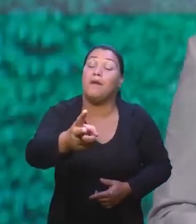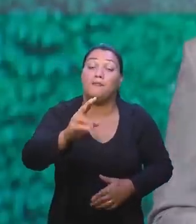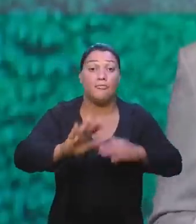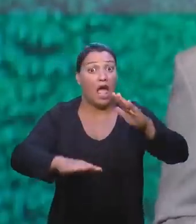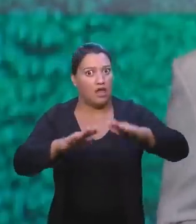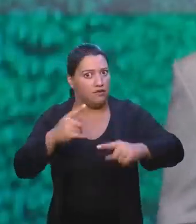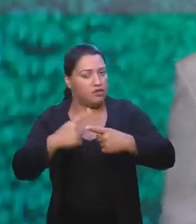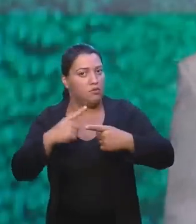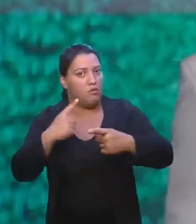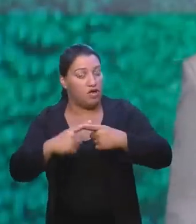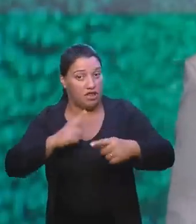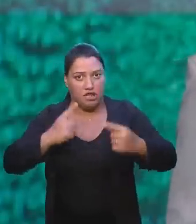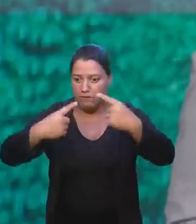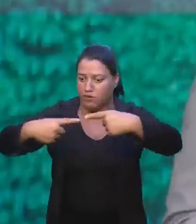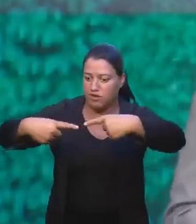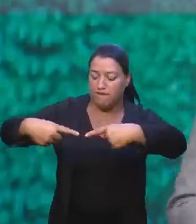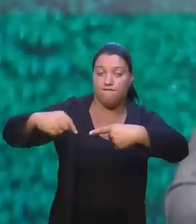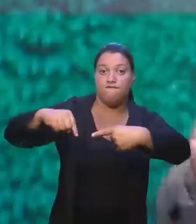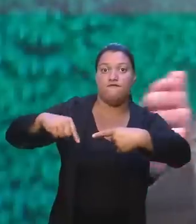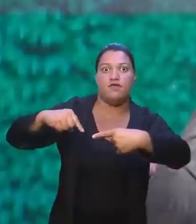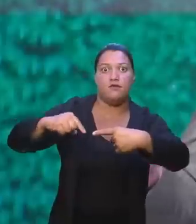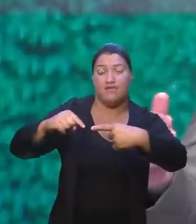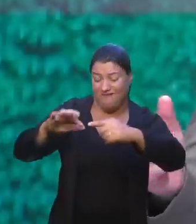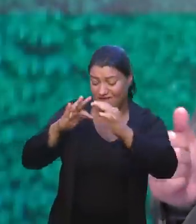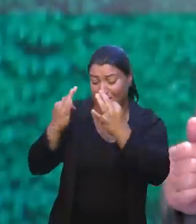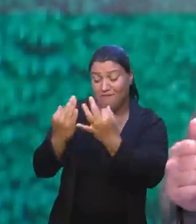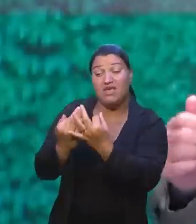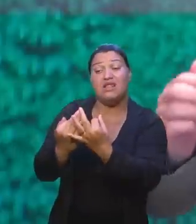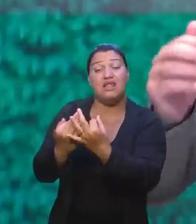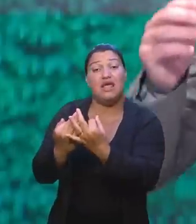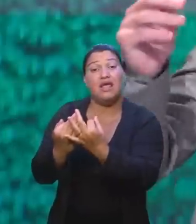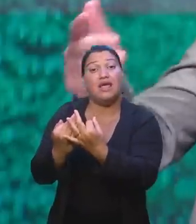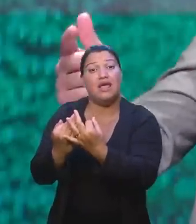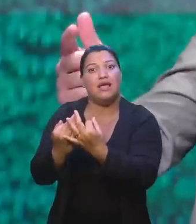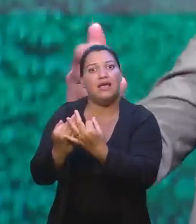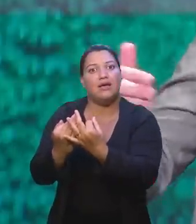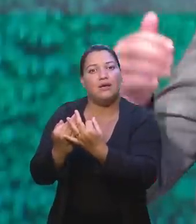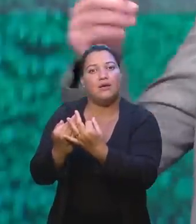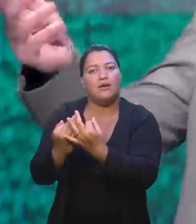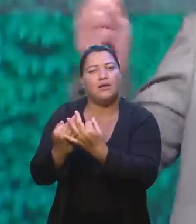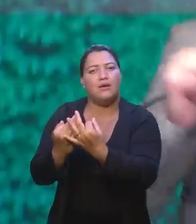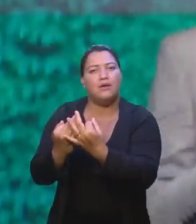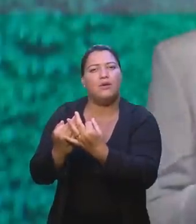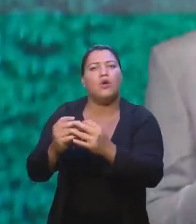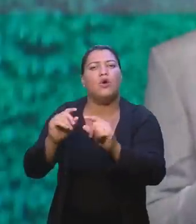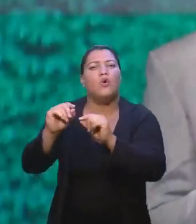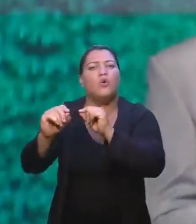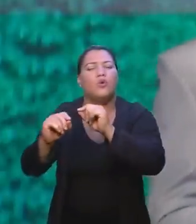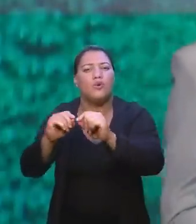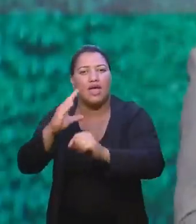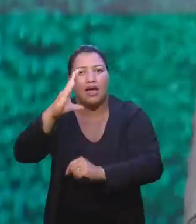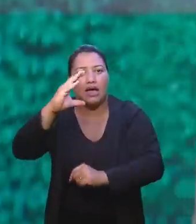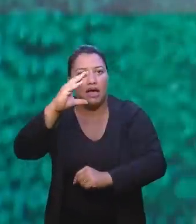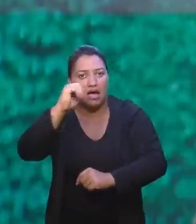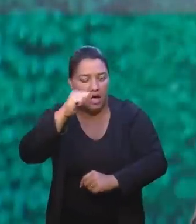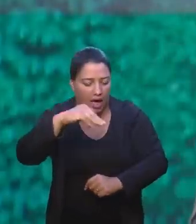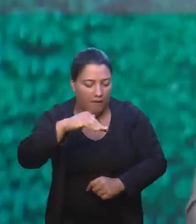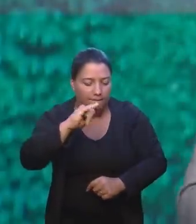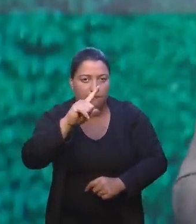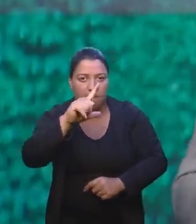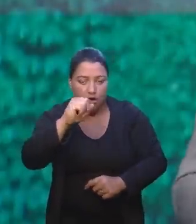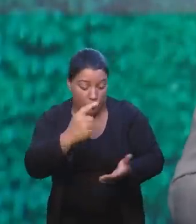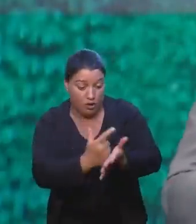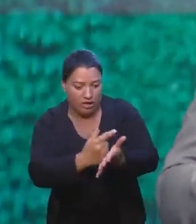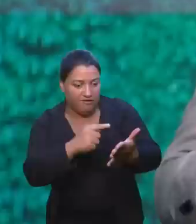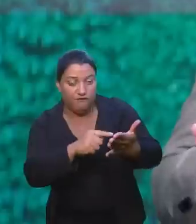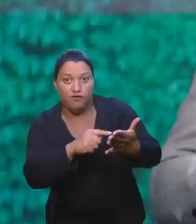Quantas vezes enfrentando desafios familiares, nós não vamos em Camilo, minha família, o mundo e eu, os desafios da vida familiares,